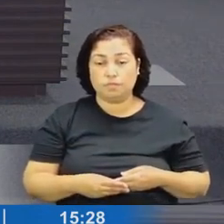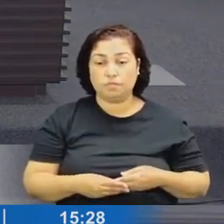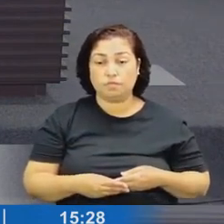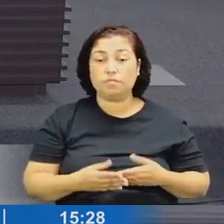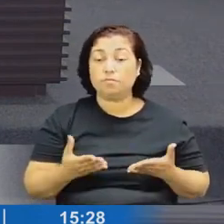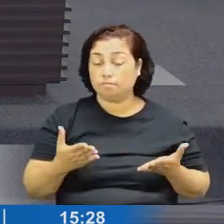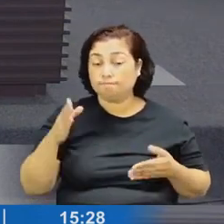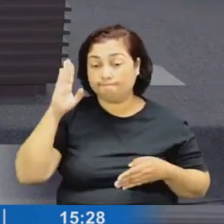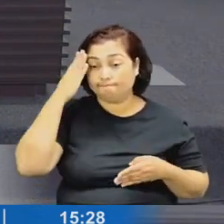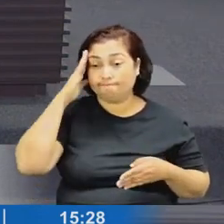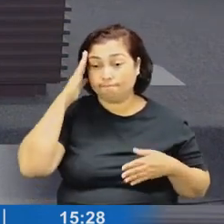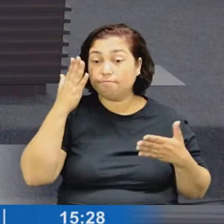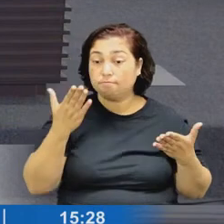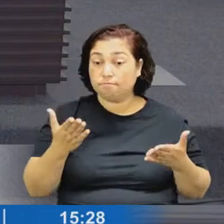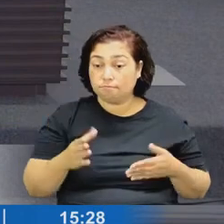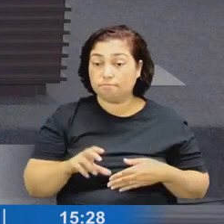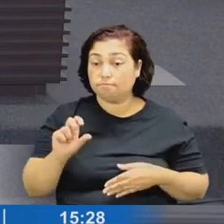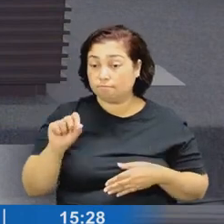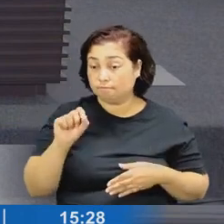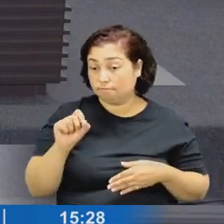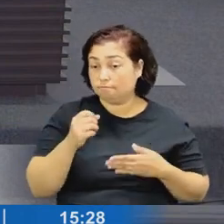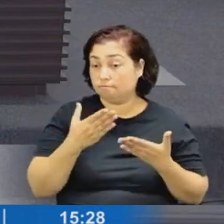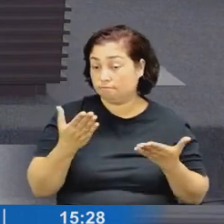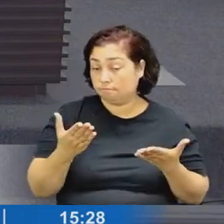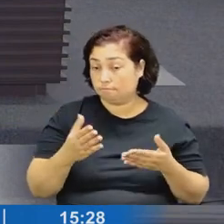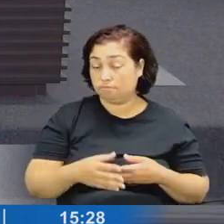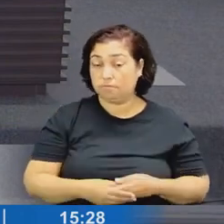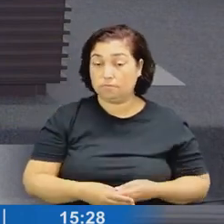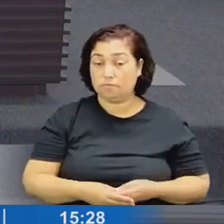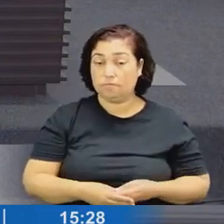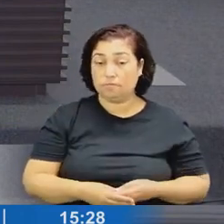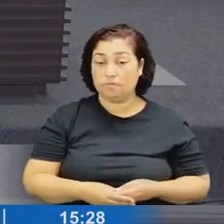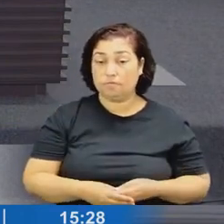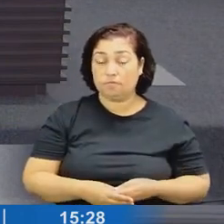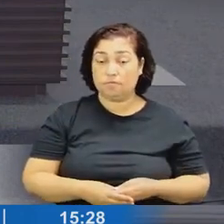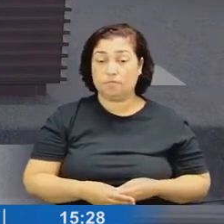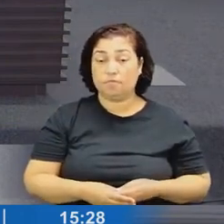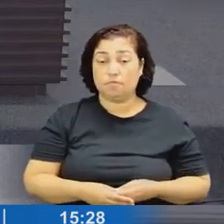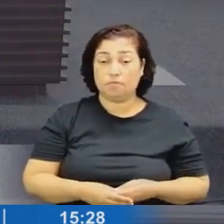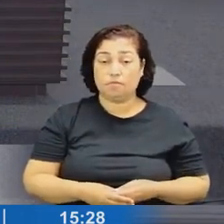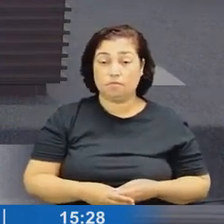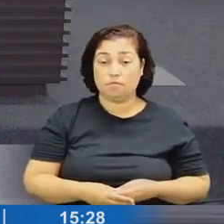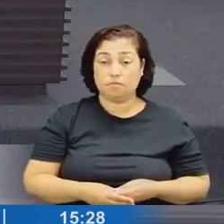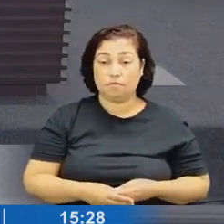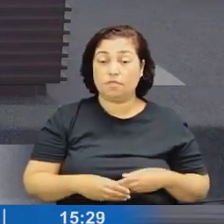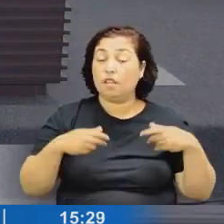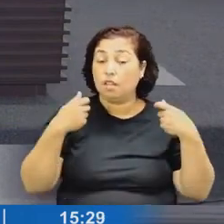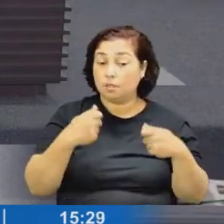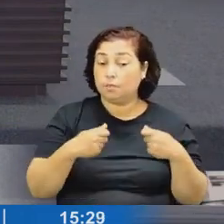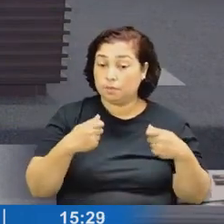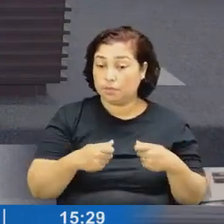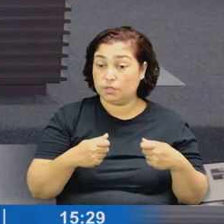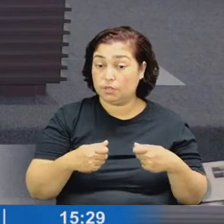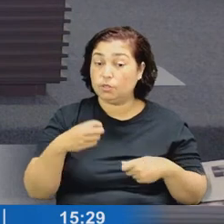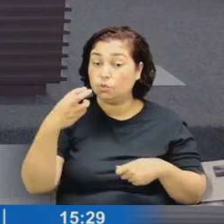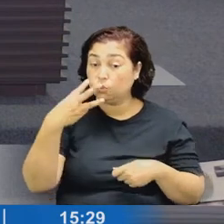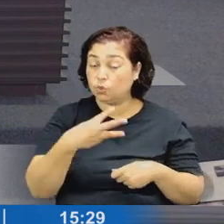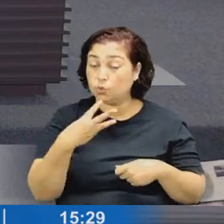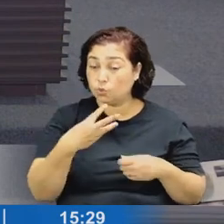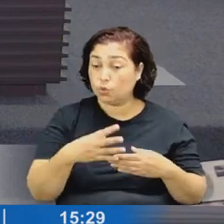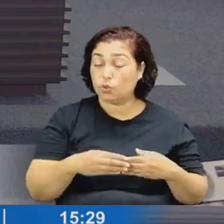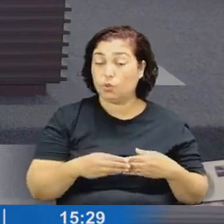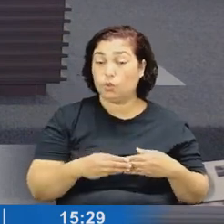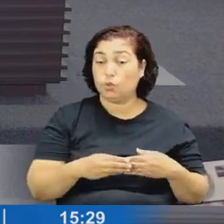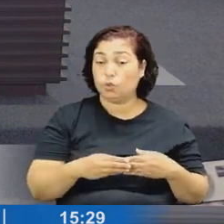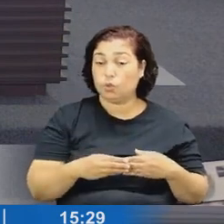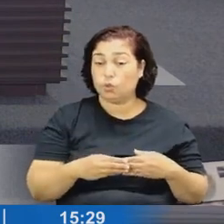entenderam o componentes eleitoral é isso ideóloi ideologia território e segmento tem que performar nos três mas